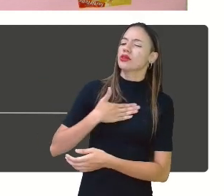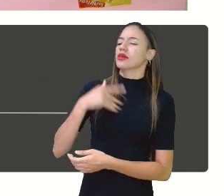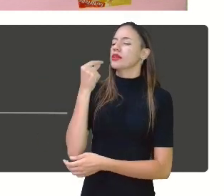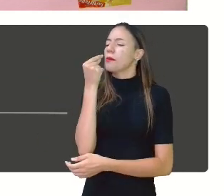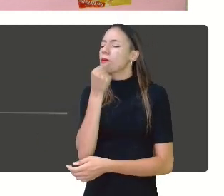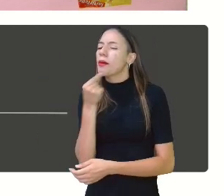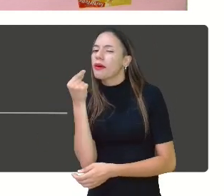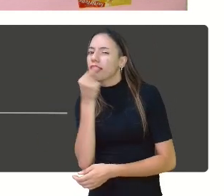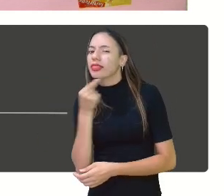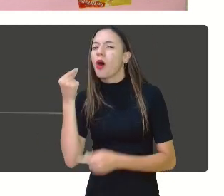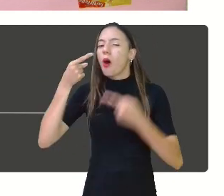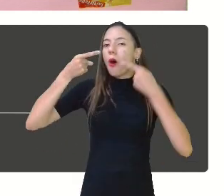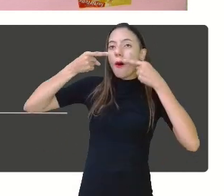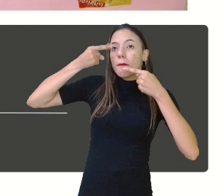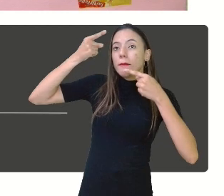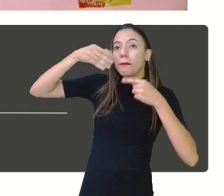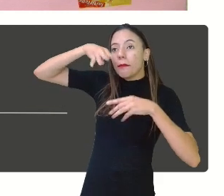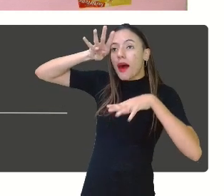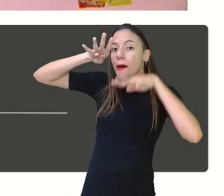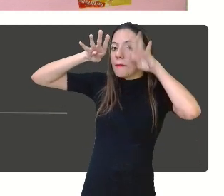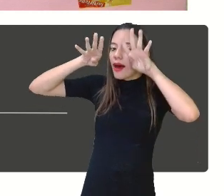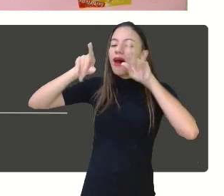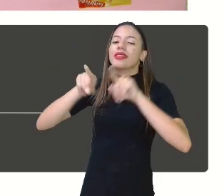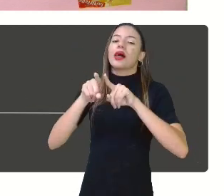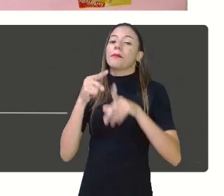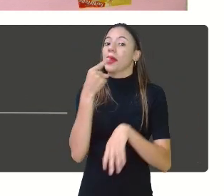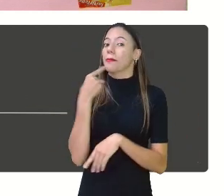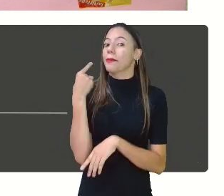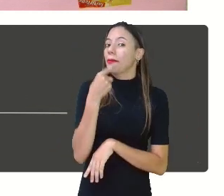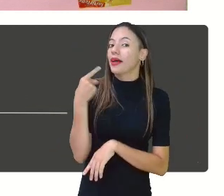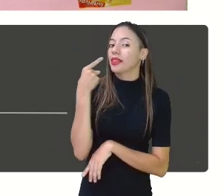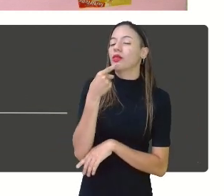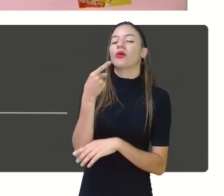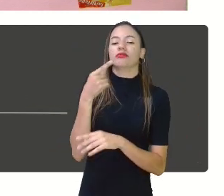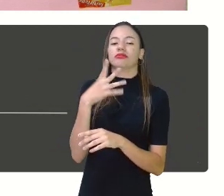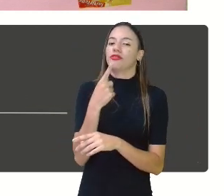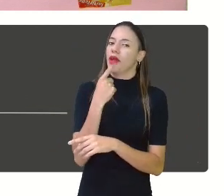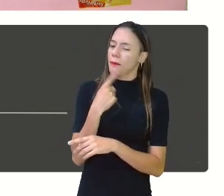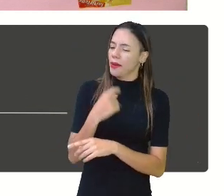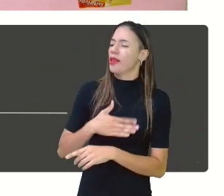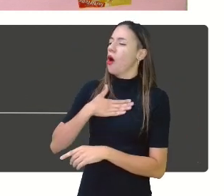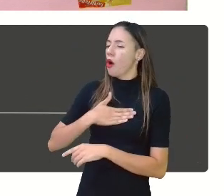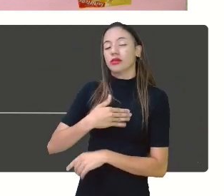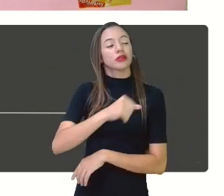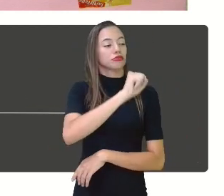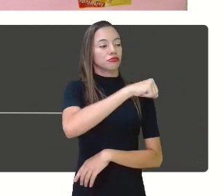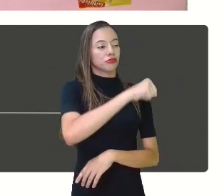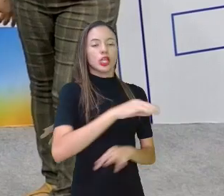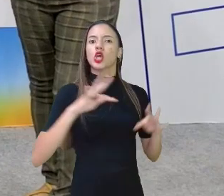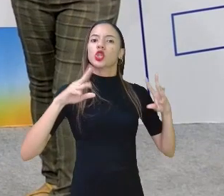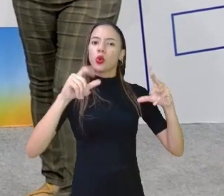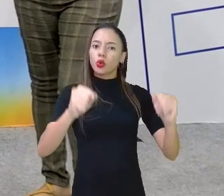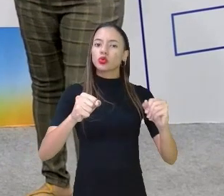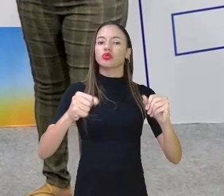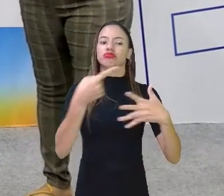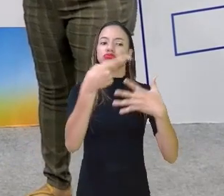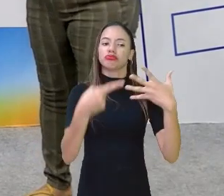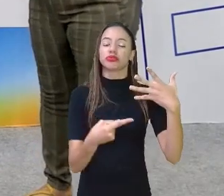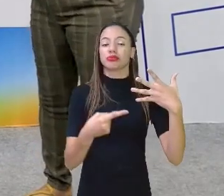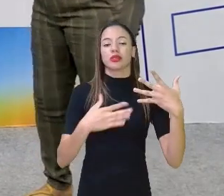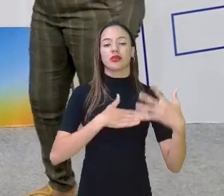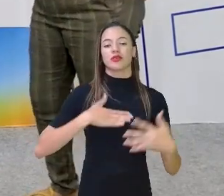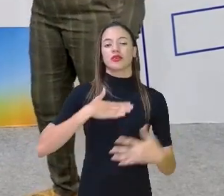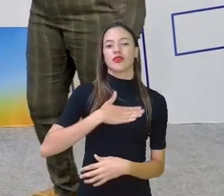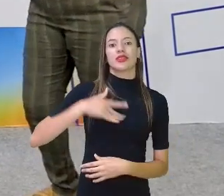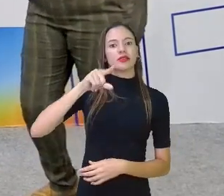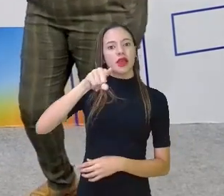batom. Gosta de batom vermelho. Vermelho. Adorei, gente. Então, a ideia é realmente aquilo que você gosta. O que te